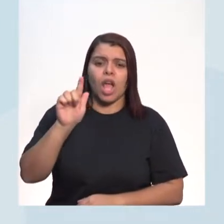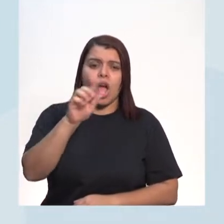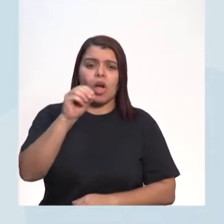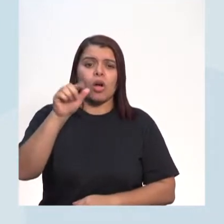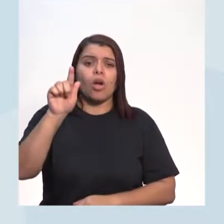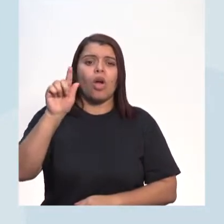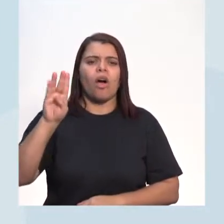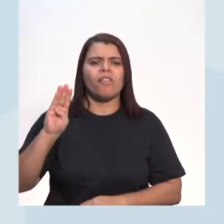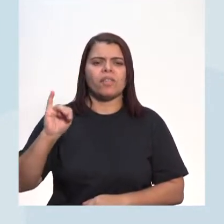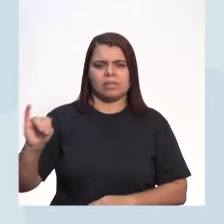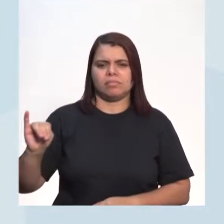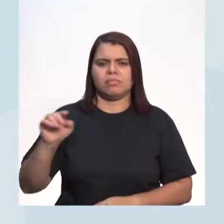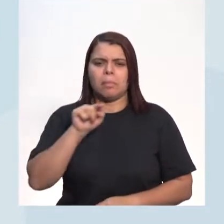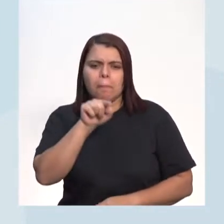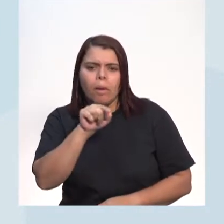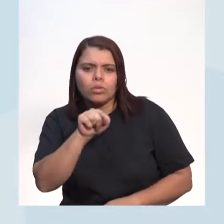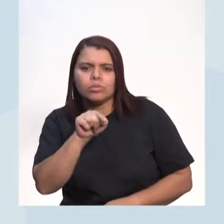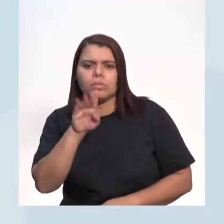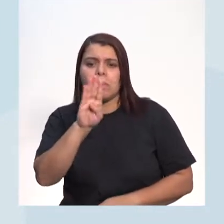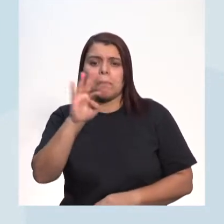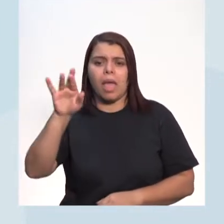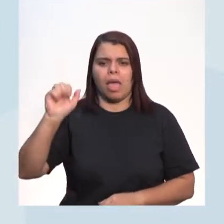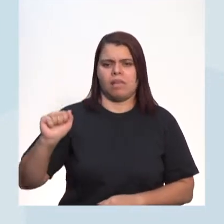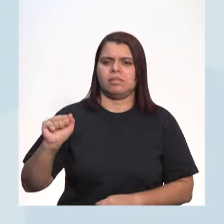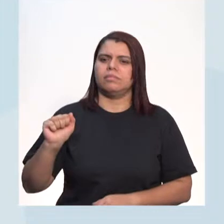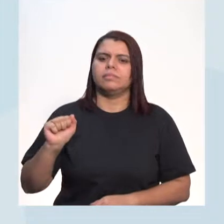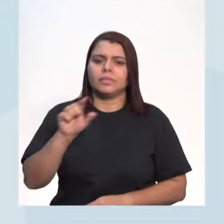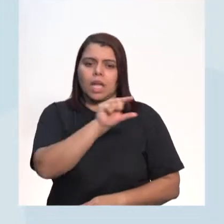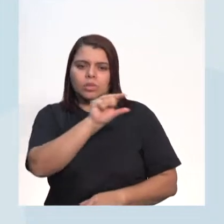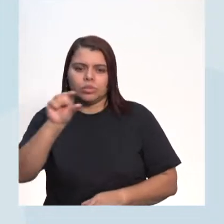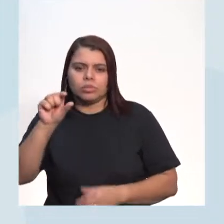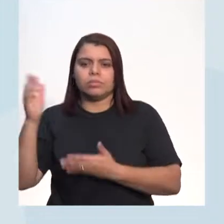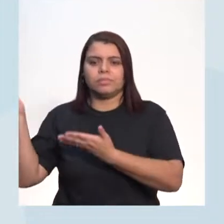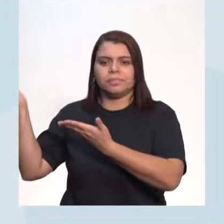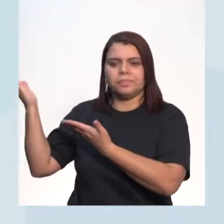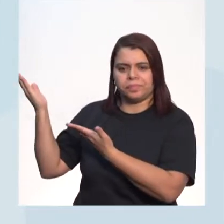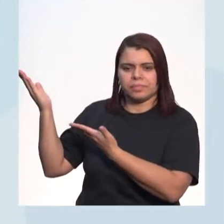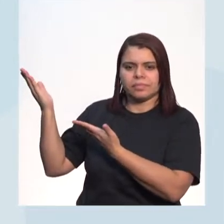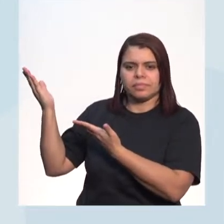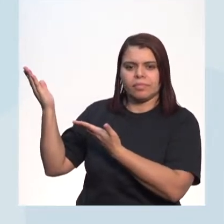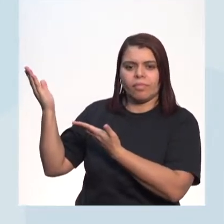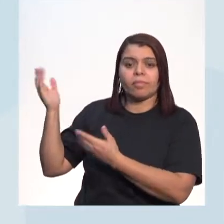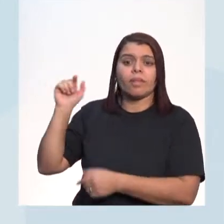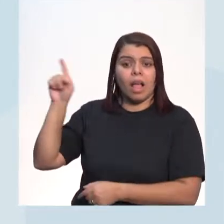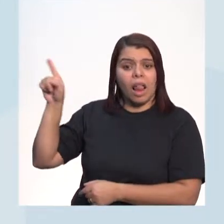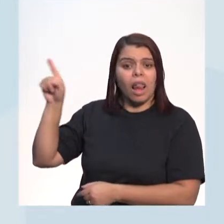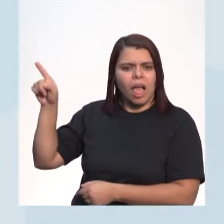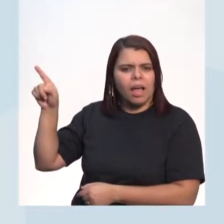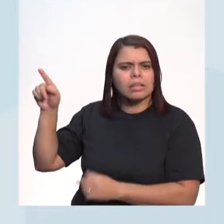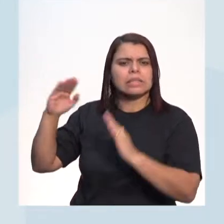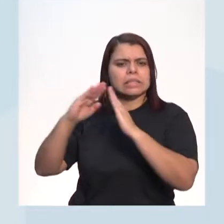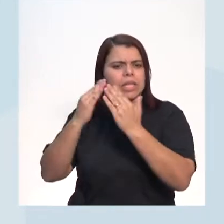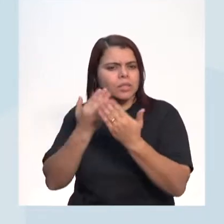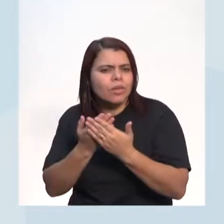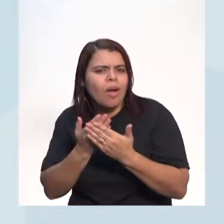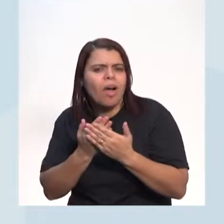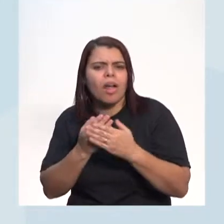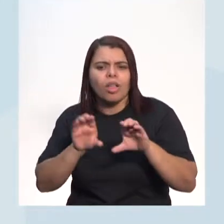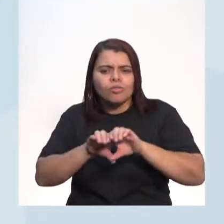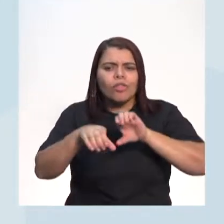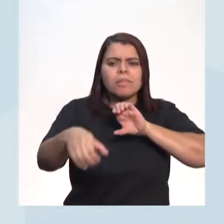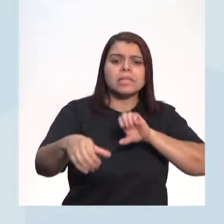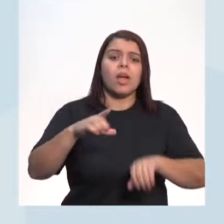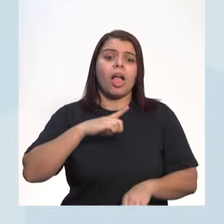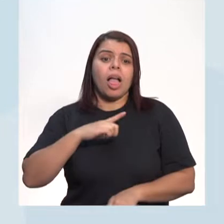formação.sp.gov.br, sem ponto, sem cedilha, né, sem tio. E lá na escola de formação tem um item